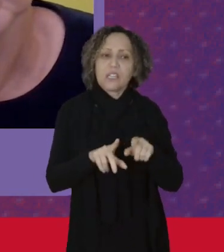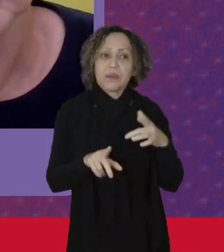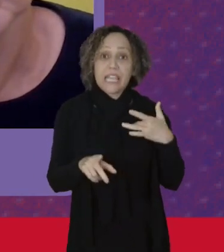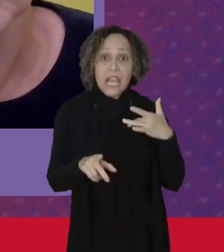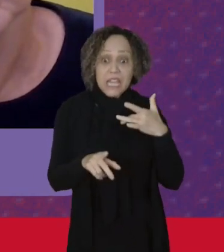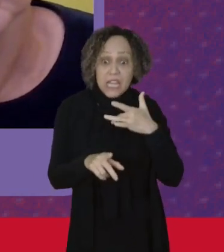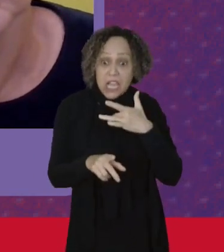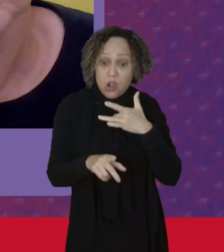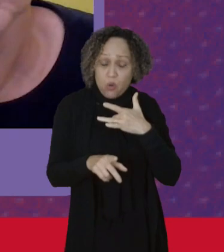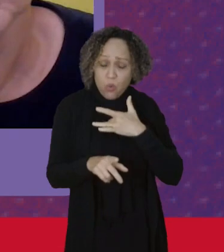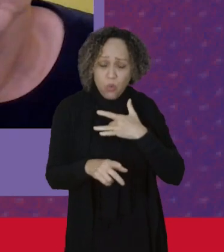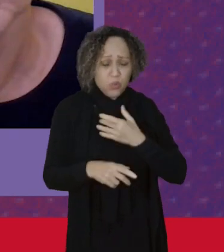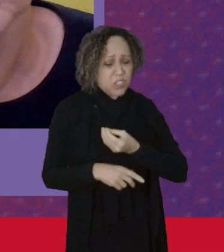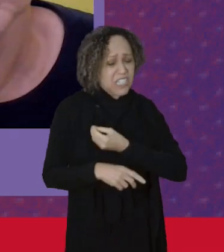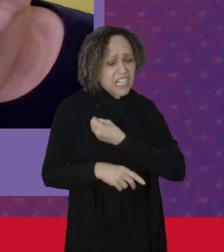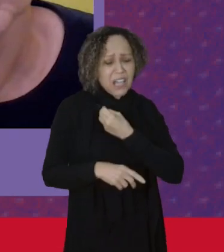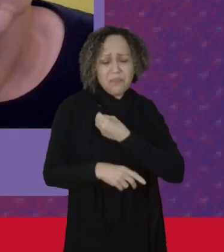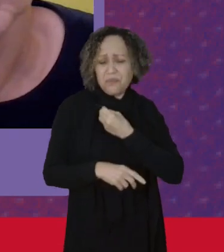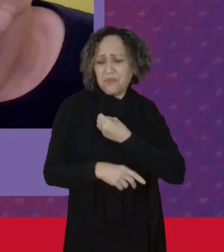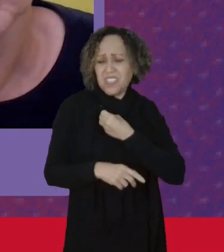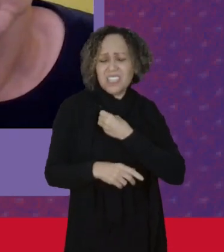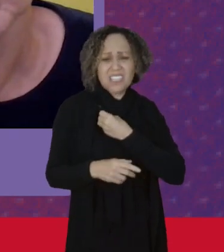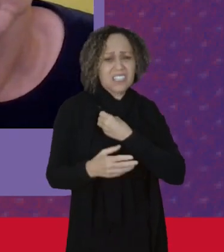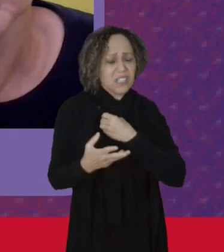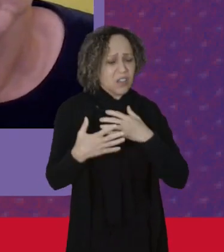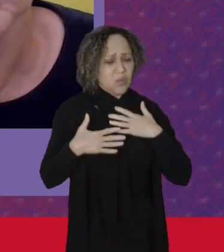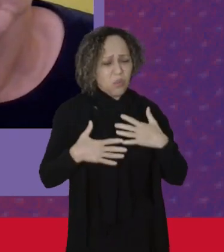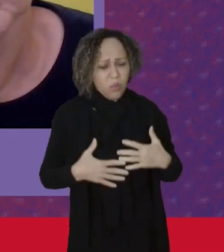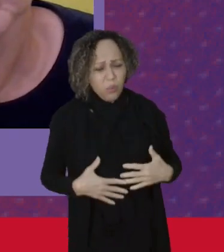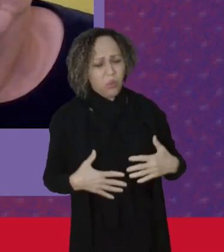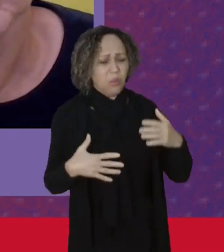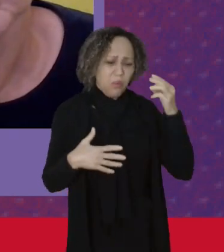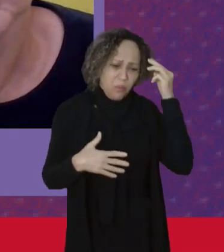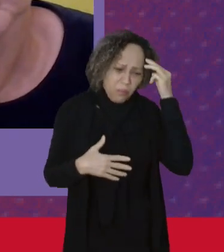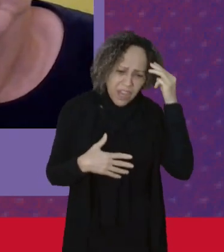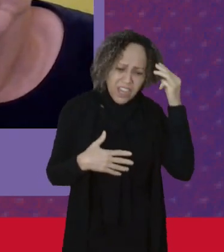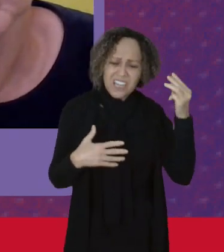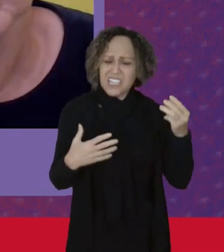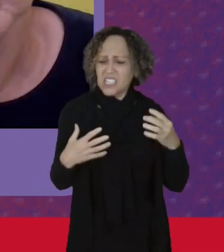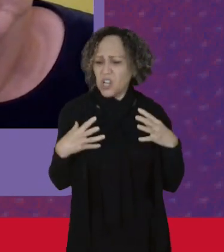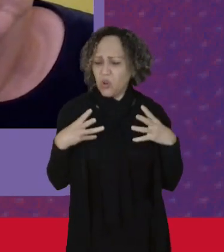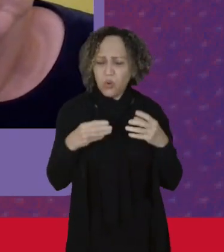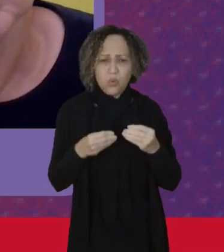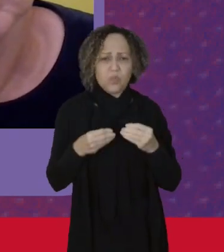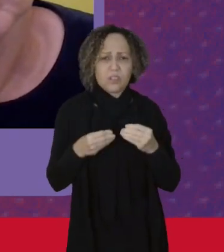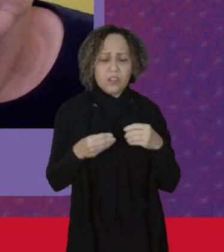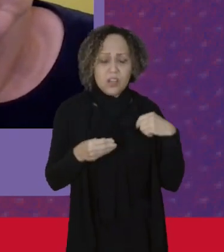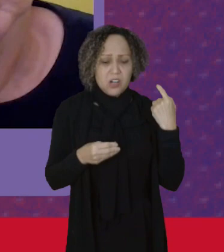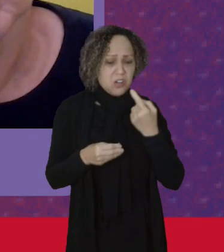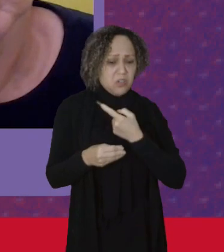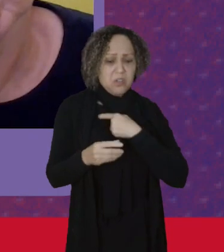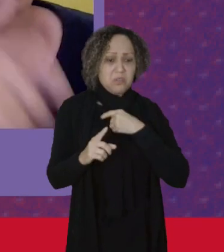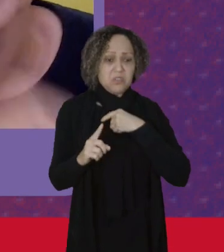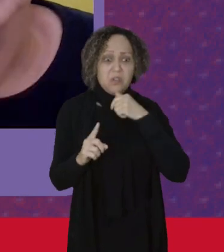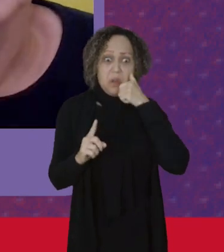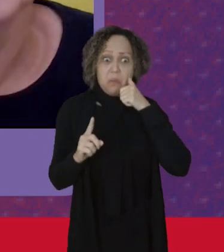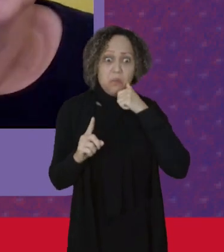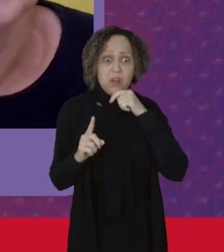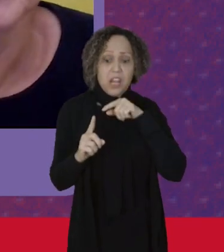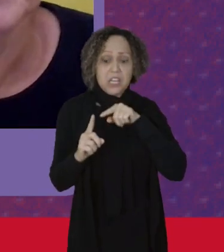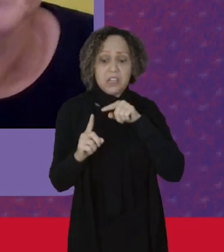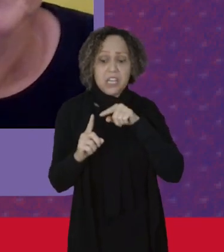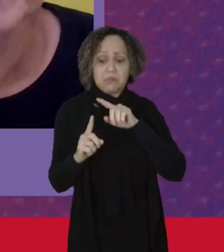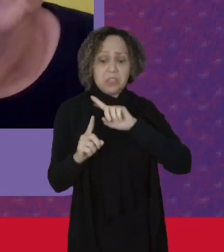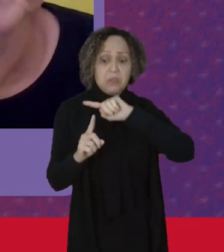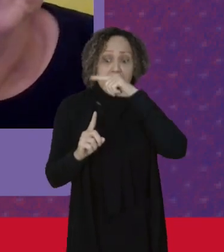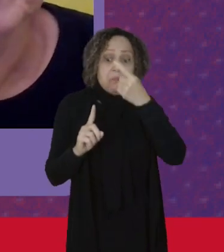nossa vida, enquanto mulheres, que nós não somos aparelhos reprodutores e que nós temos o direito de decidir sobre a nossa sexualidade